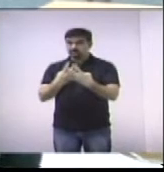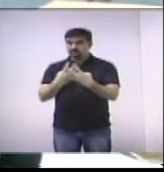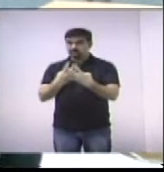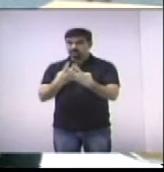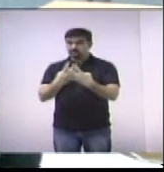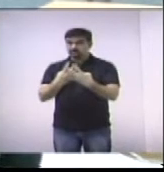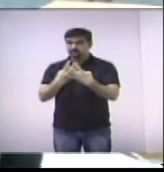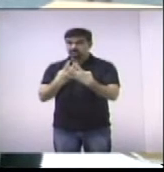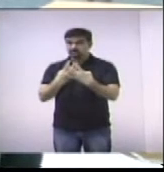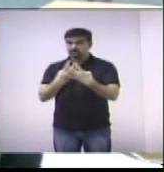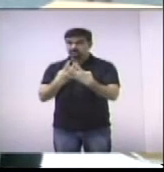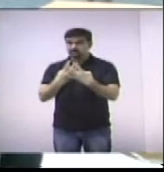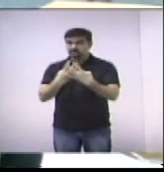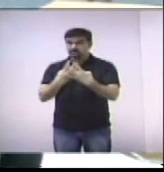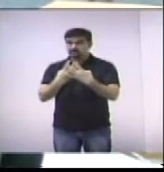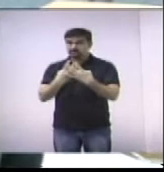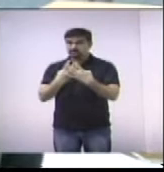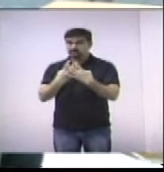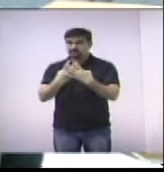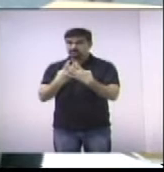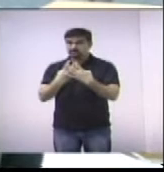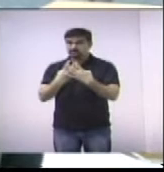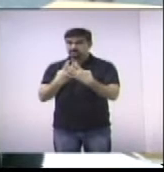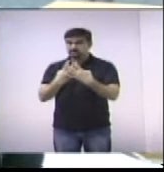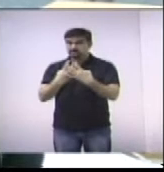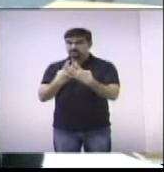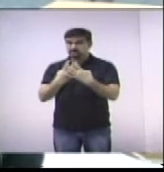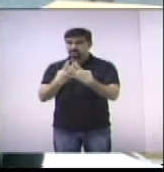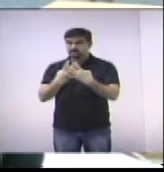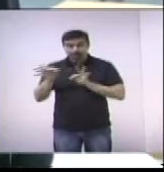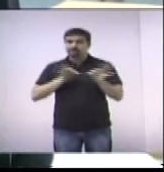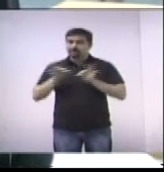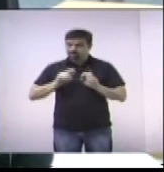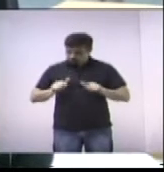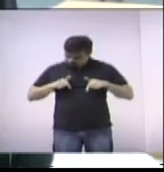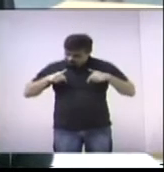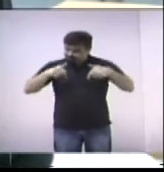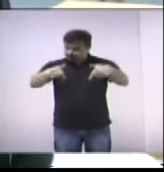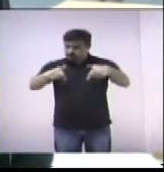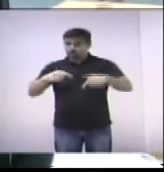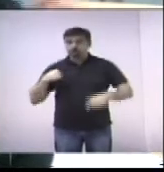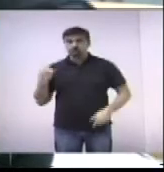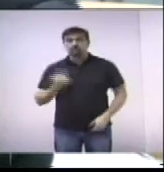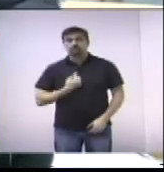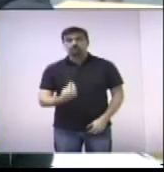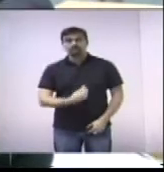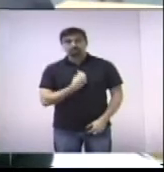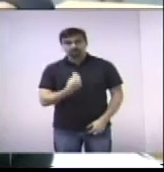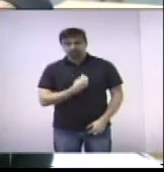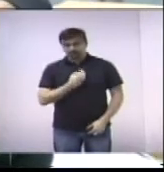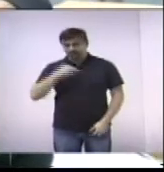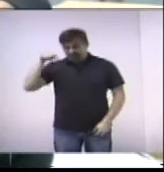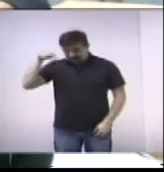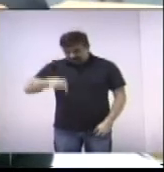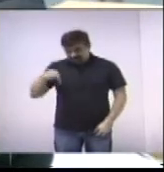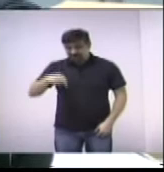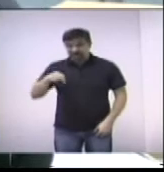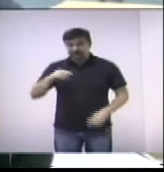presidente, colegas vereadores? Nós passamos aqui, salvo